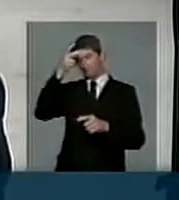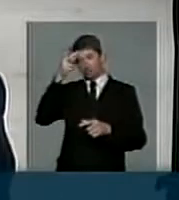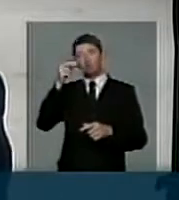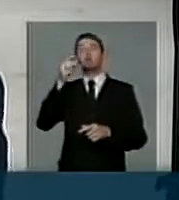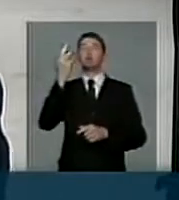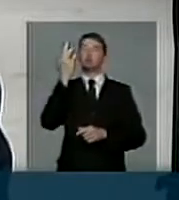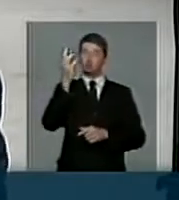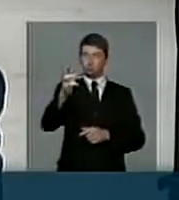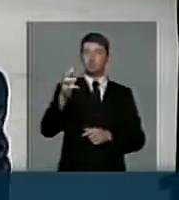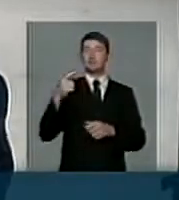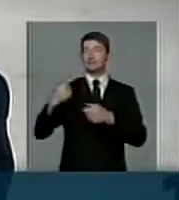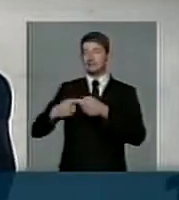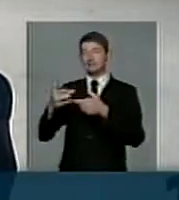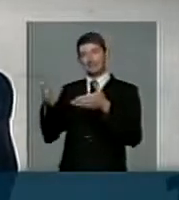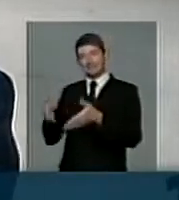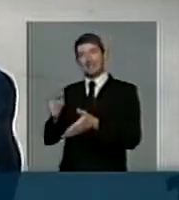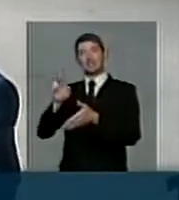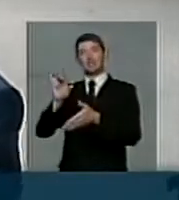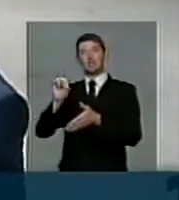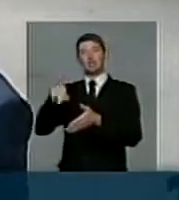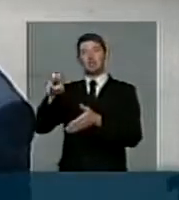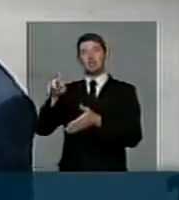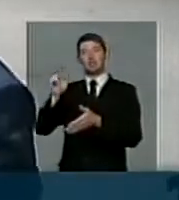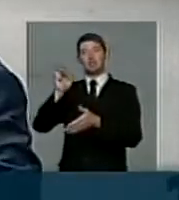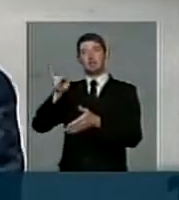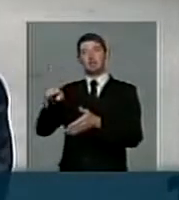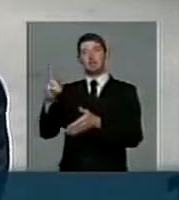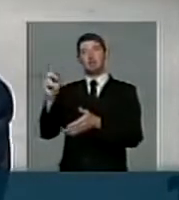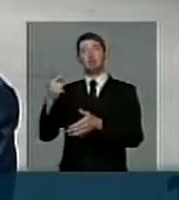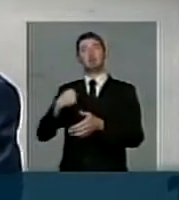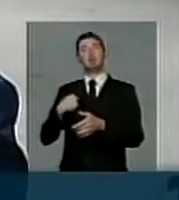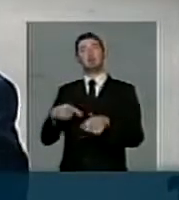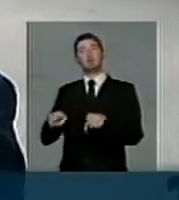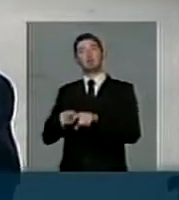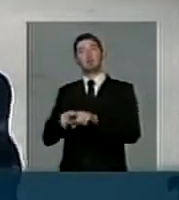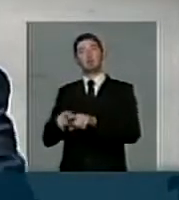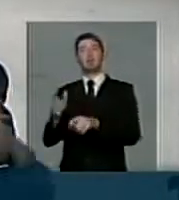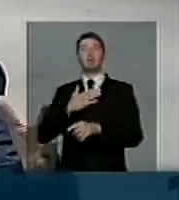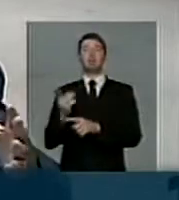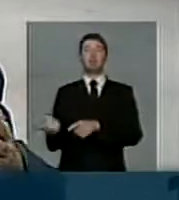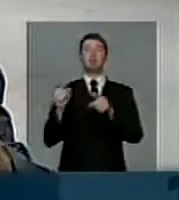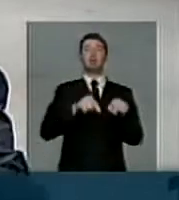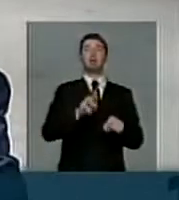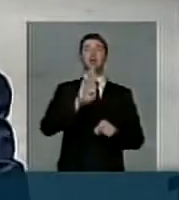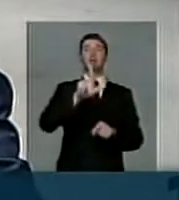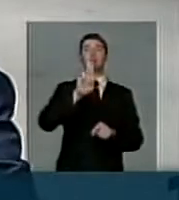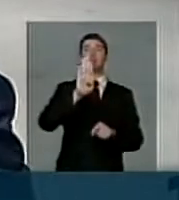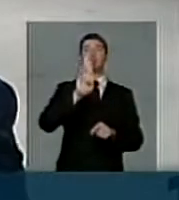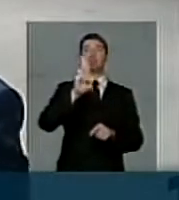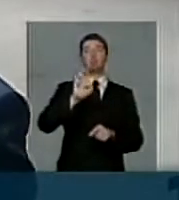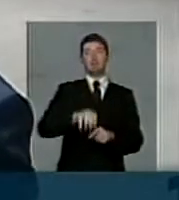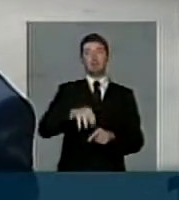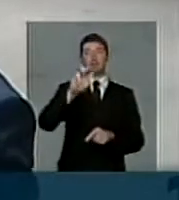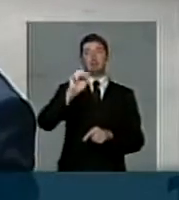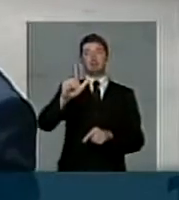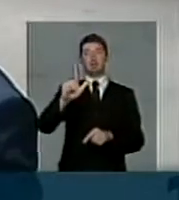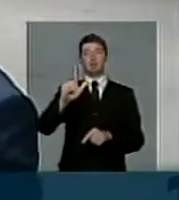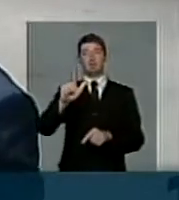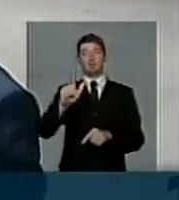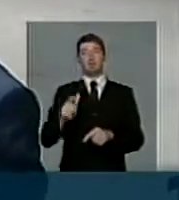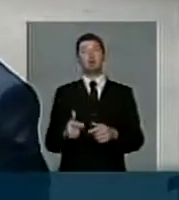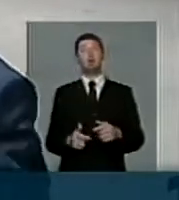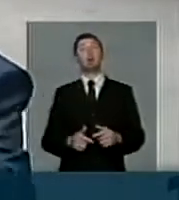quero aqui apenas, nesse breve à parte, testemunhar somos da mesma geração de